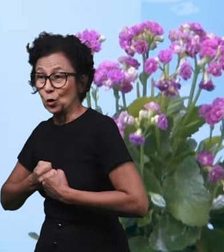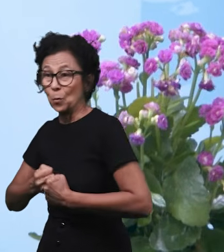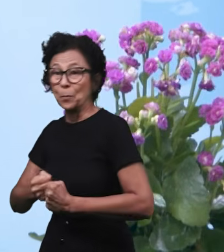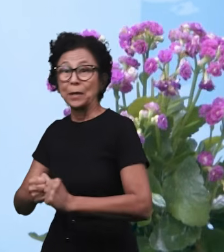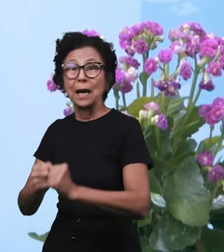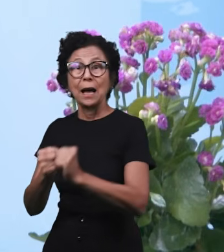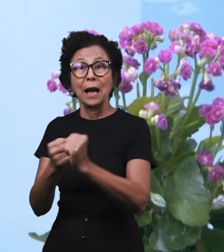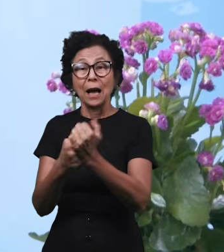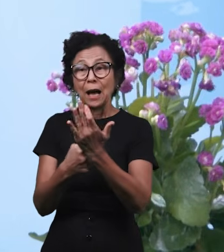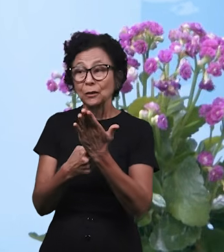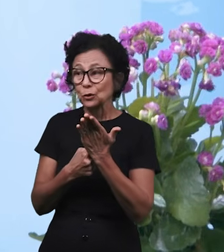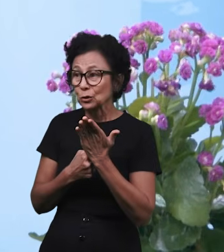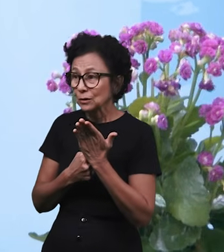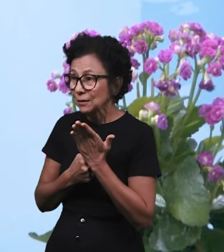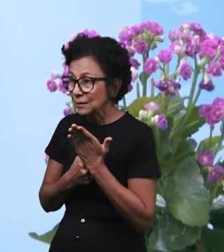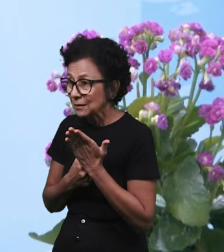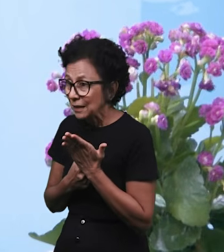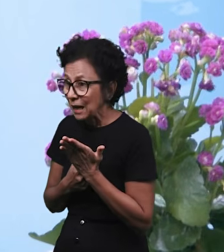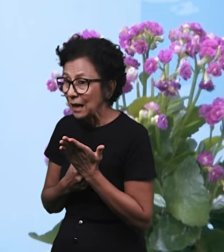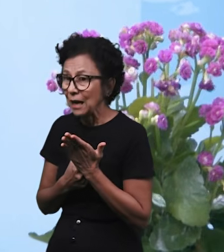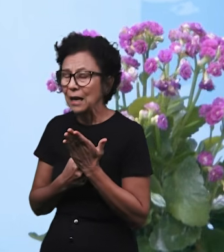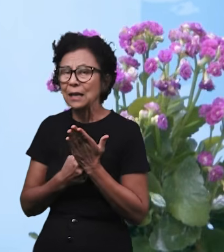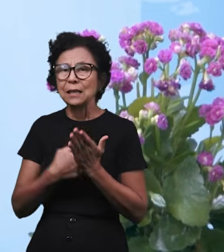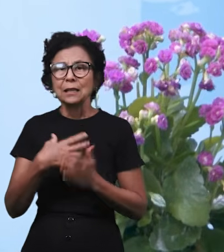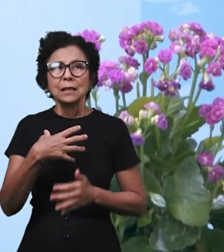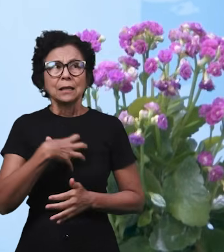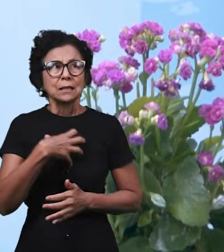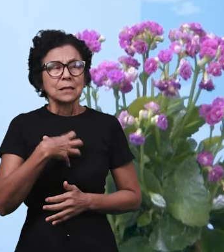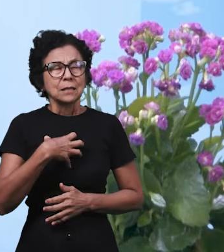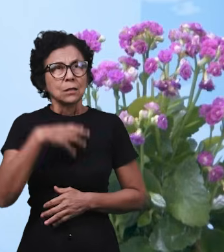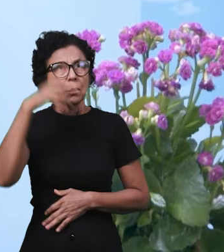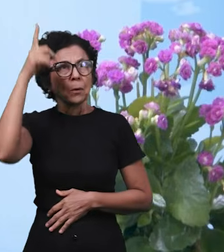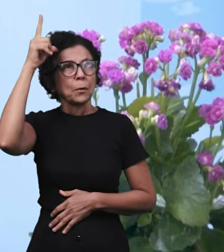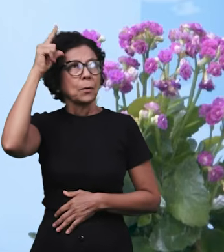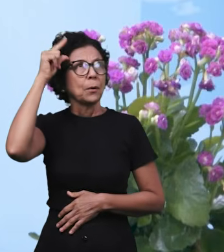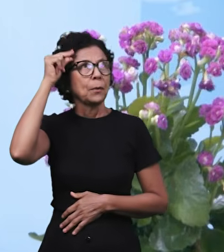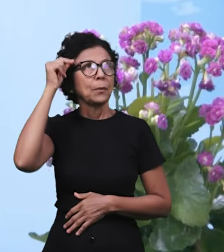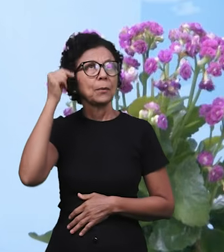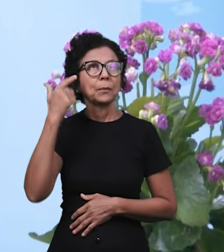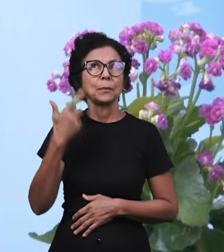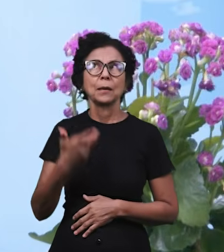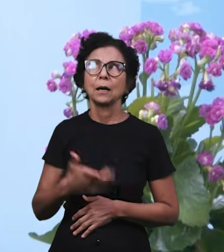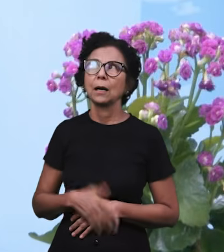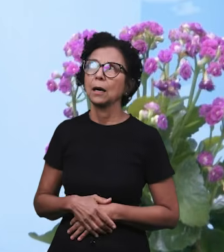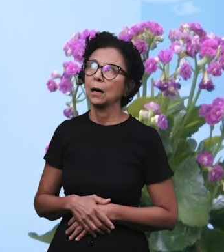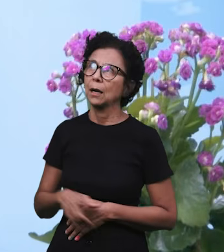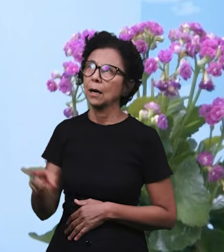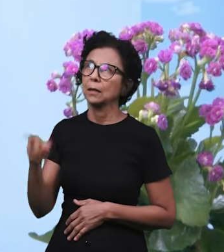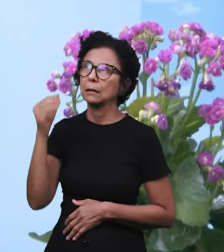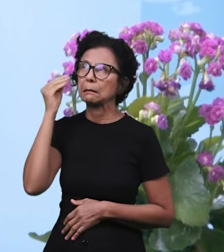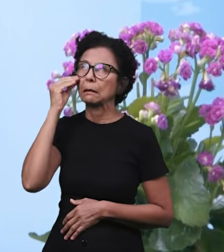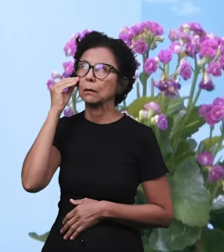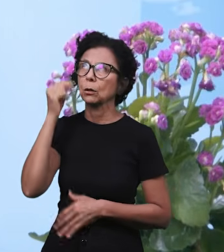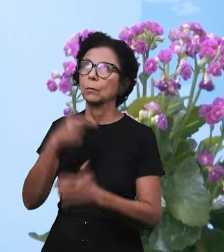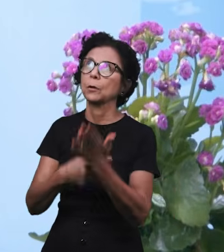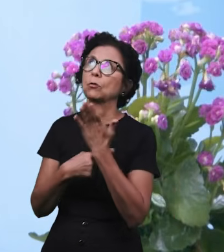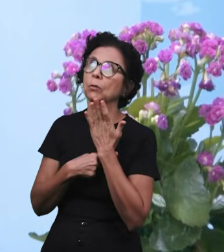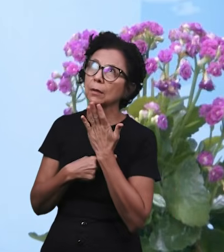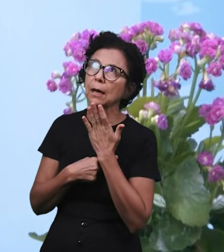bem. Então, resumo com aquilo que a gente falou na parte do louvor. É 3 minutos, é tão rápido. Então, por que não